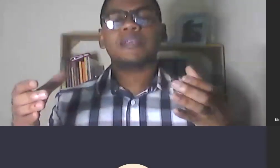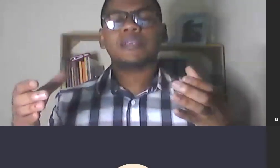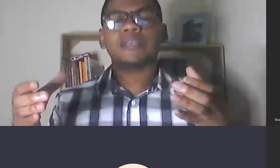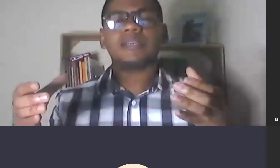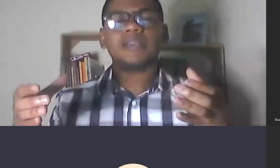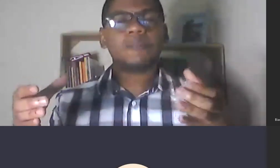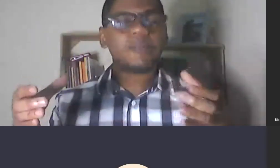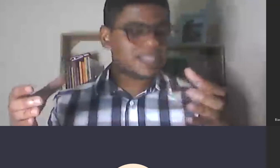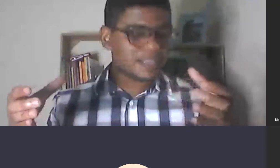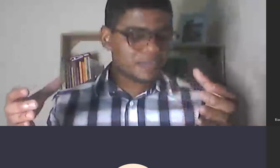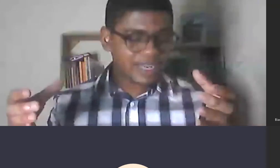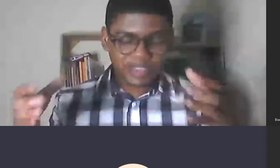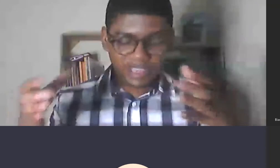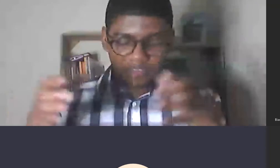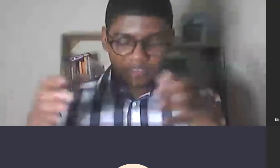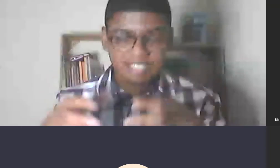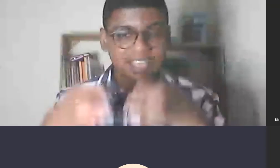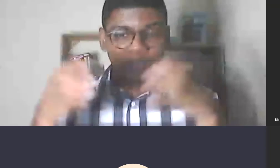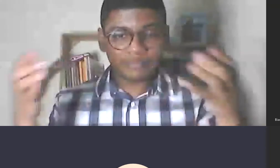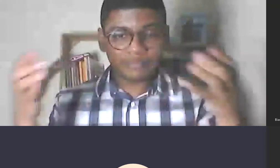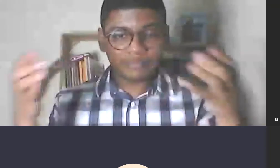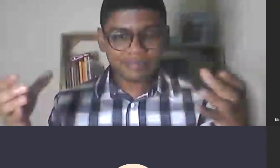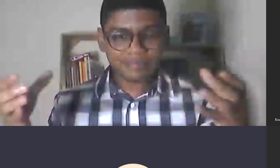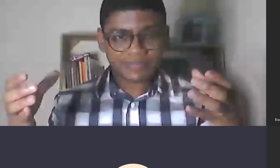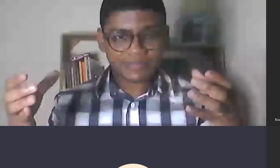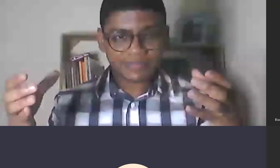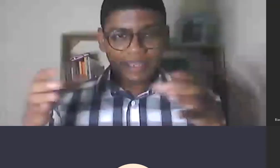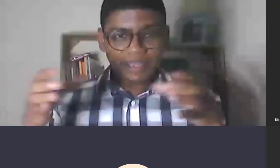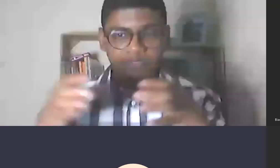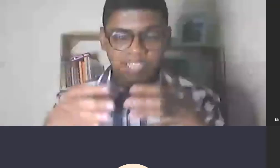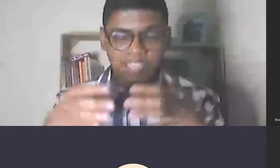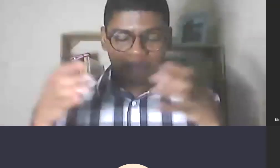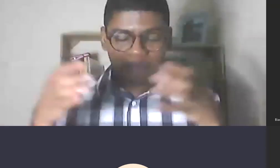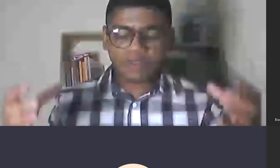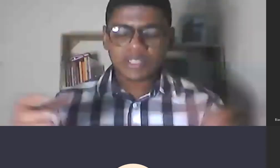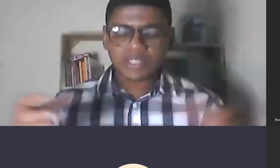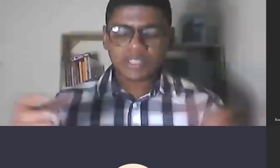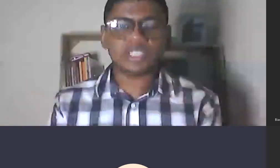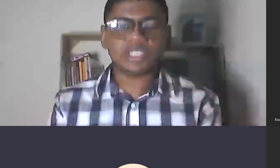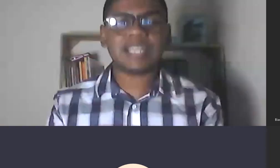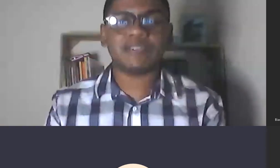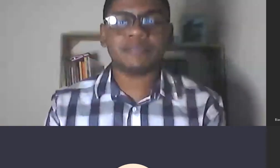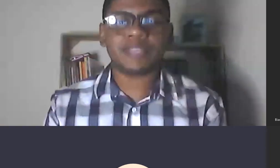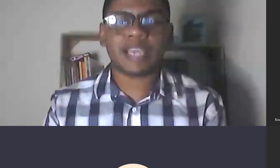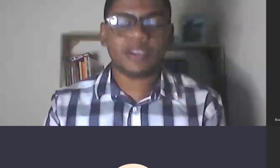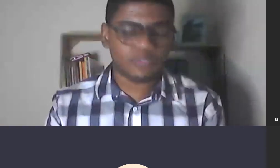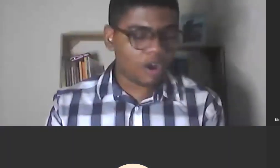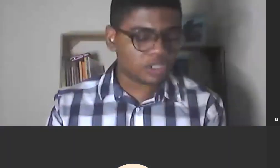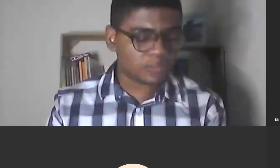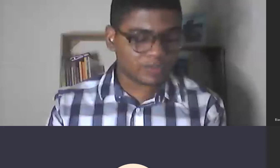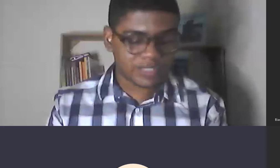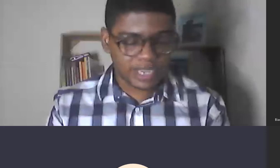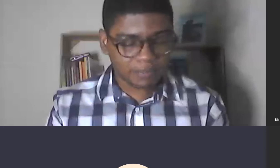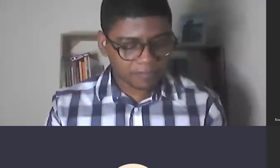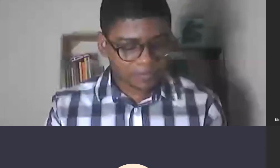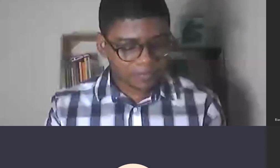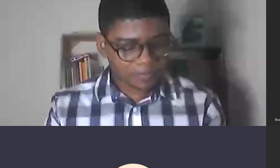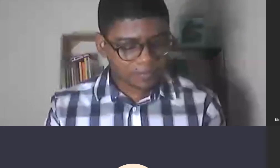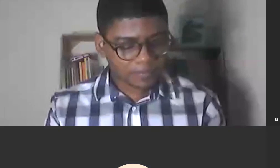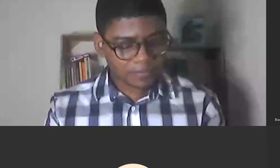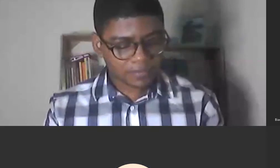repente? Eu percebi, Lívia, que você saiu. Você lembra em qual sinal a gente estava? Você quer que eu volte para